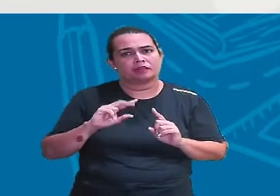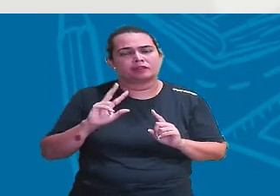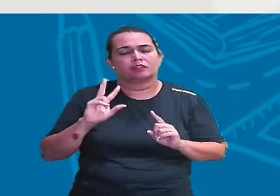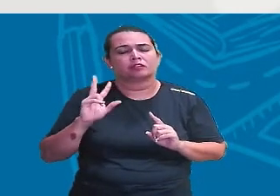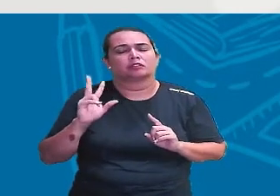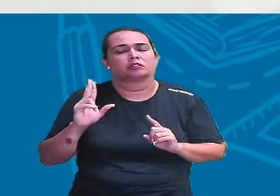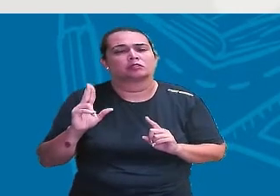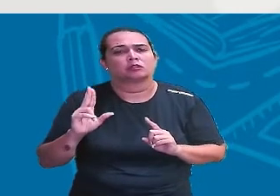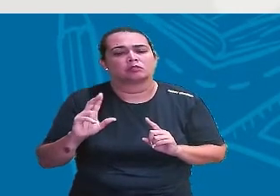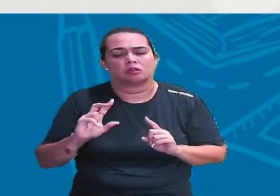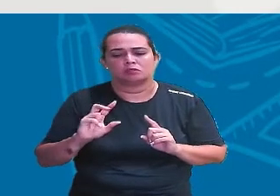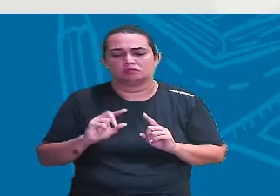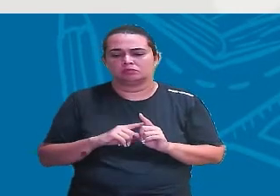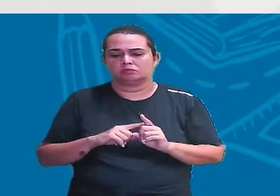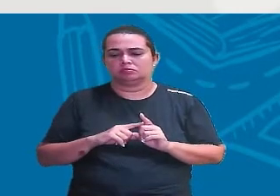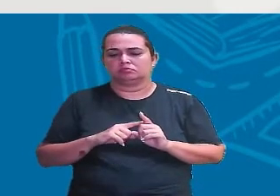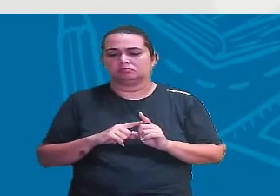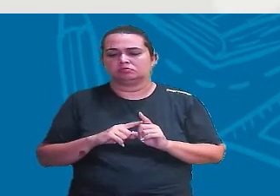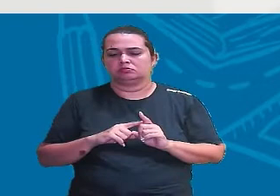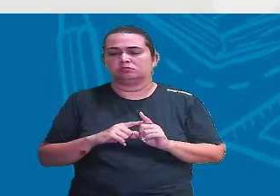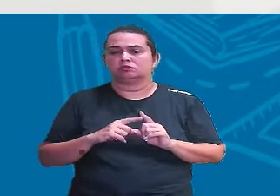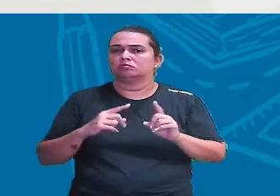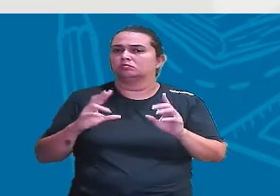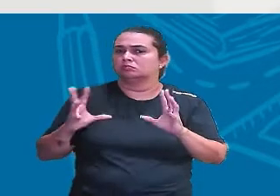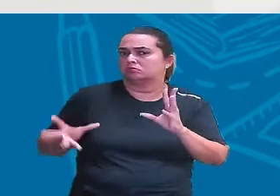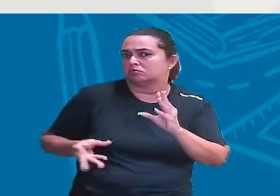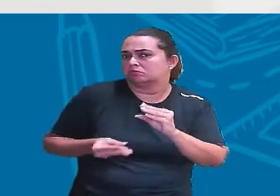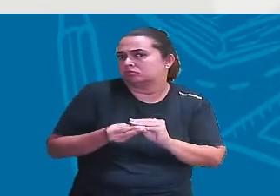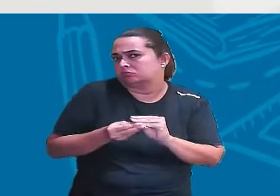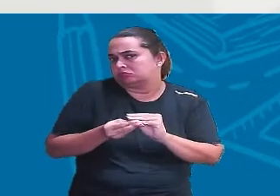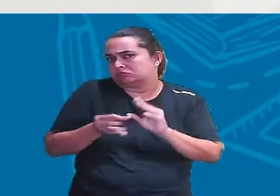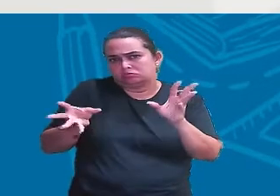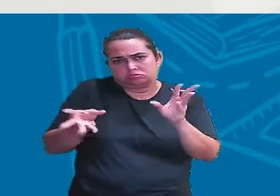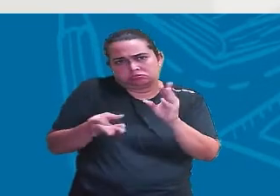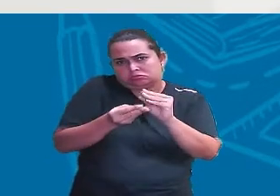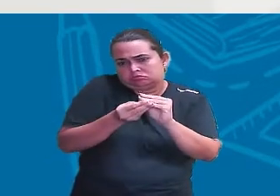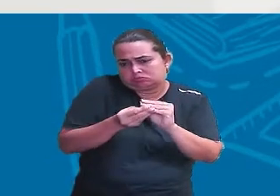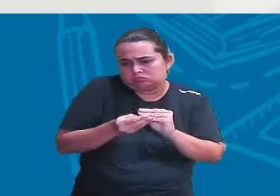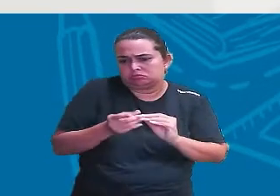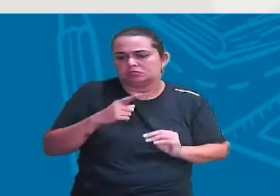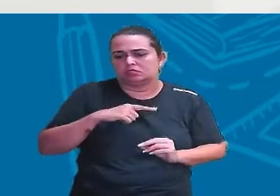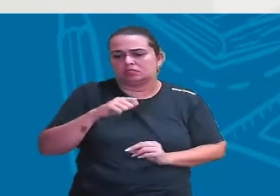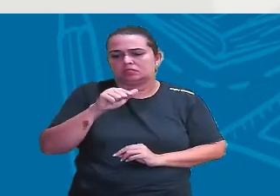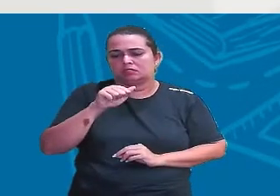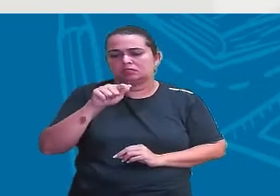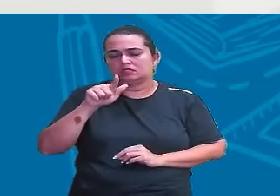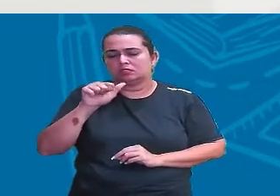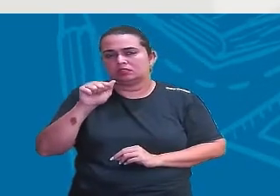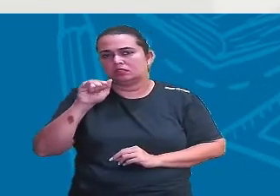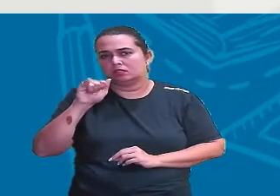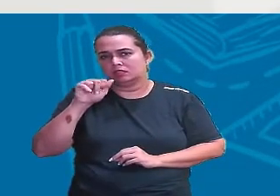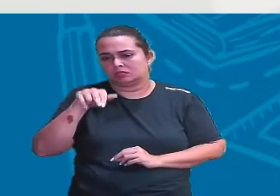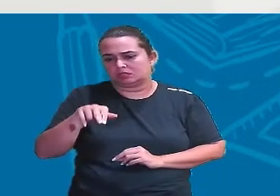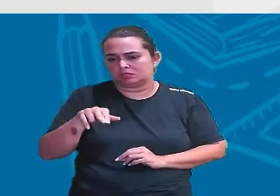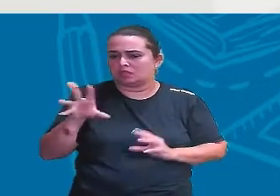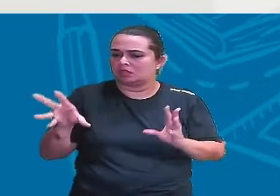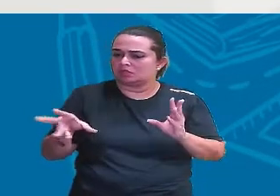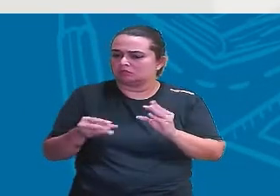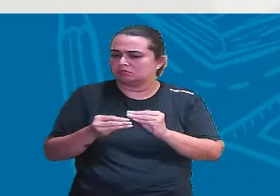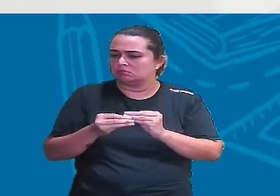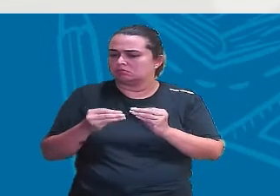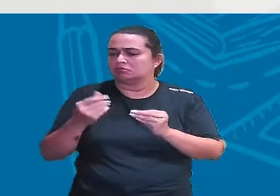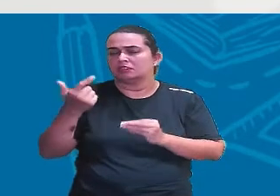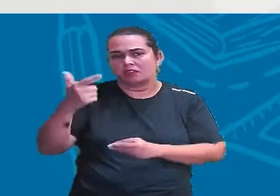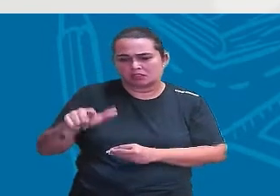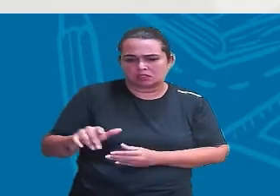gente tem again, está acrescentando alguma coisa. Temos o furthermore, além disso. Temos também o